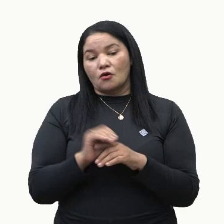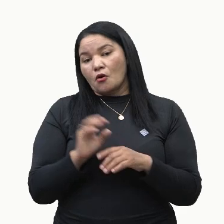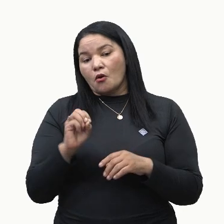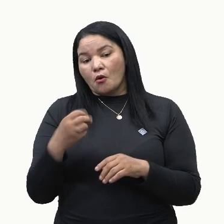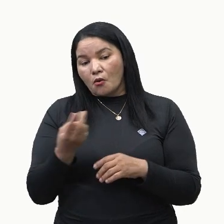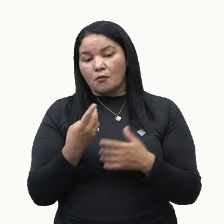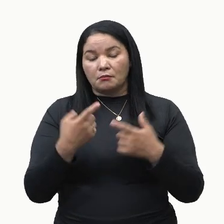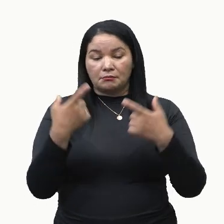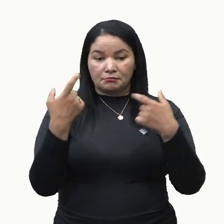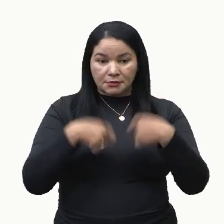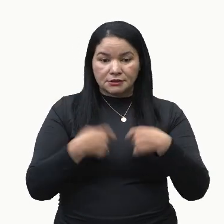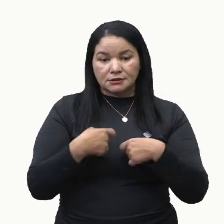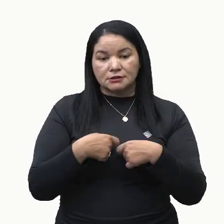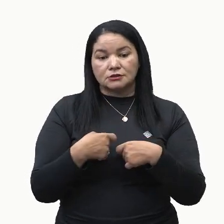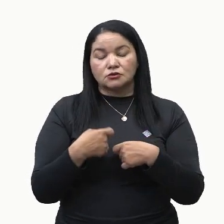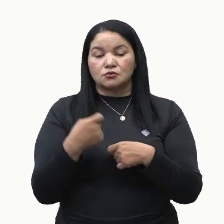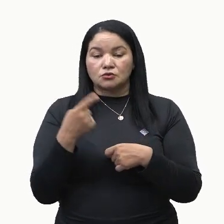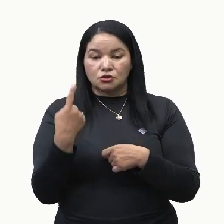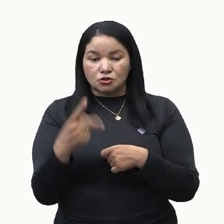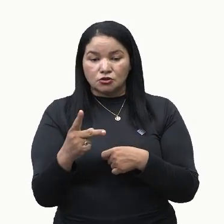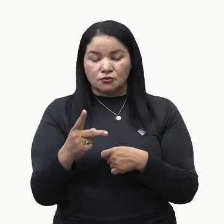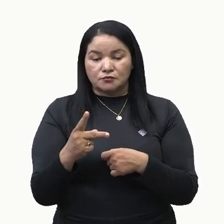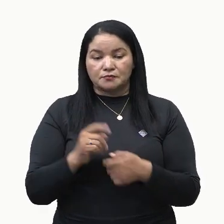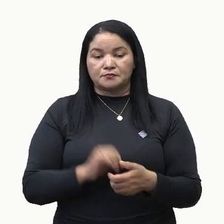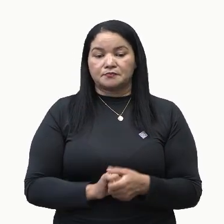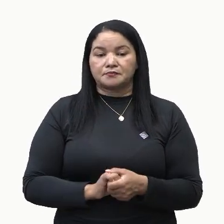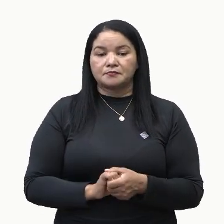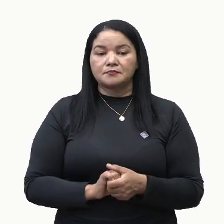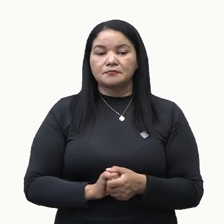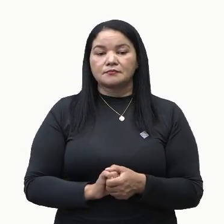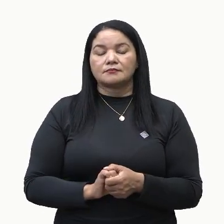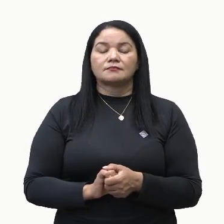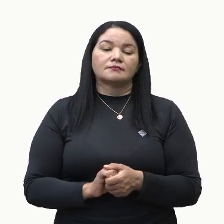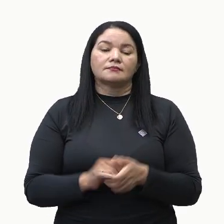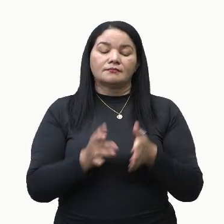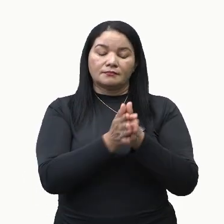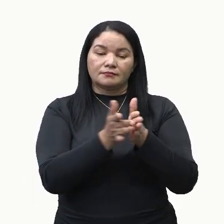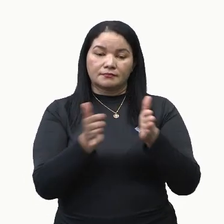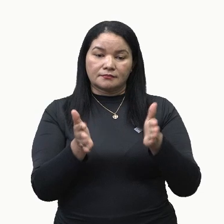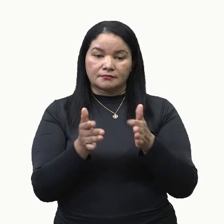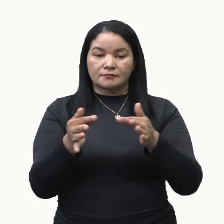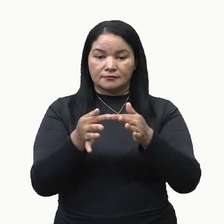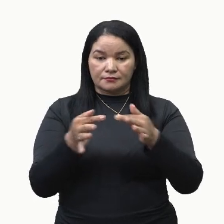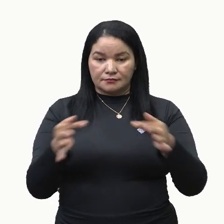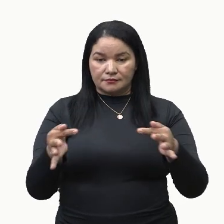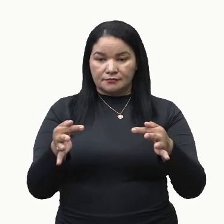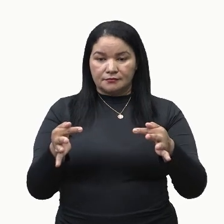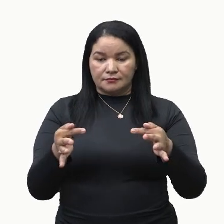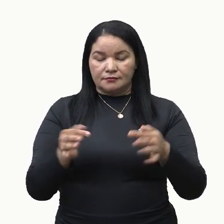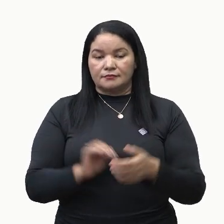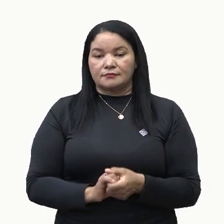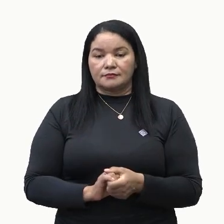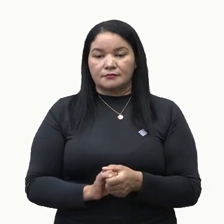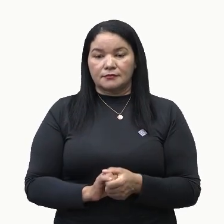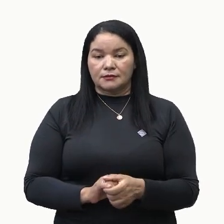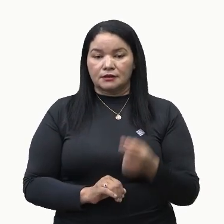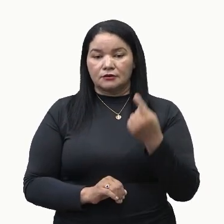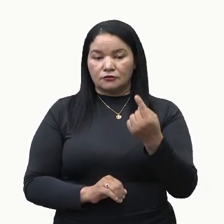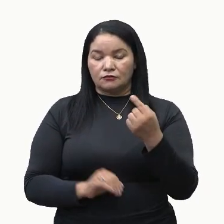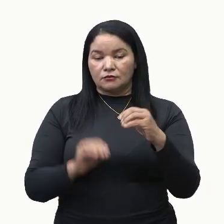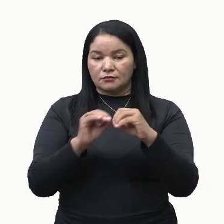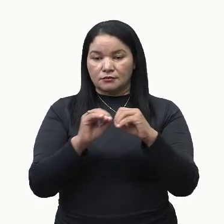disto. Período simples, então, ele é composto de apenas uma oração, ou